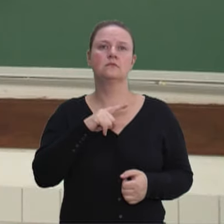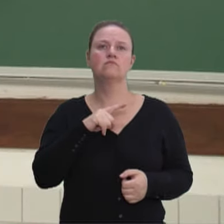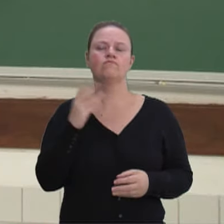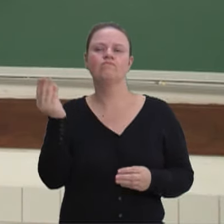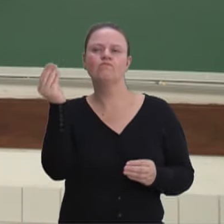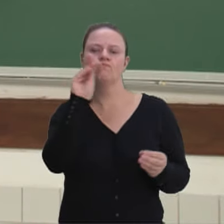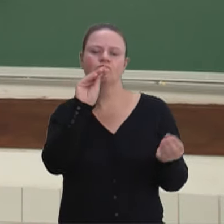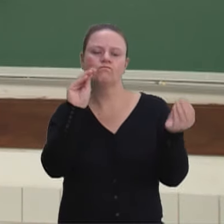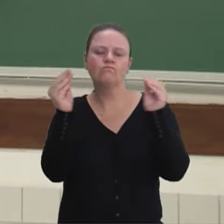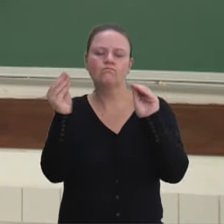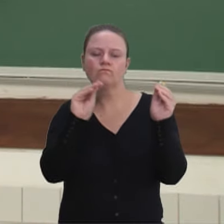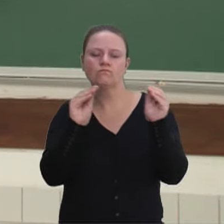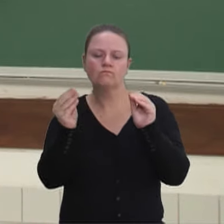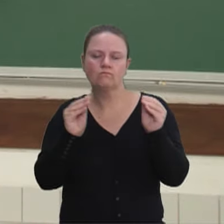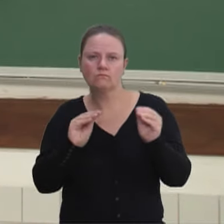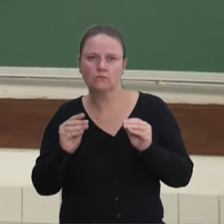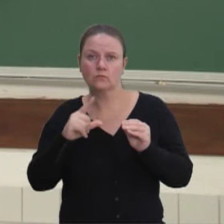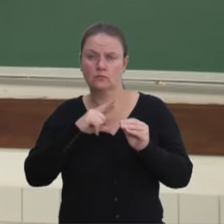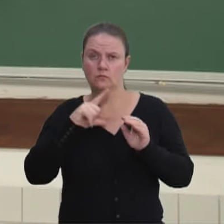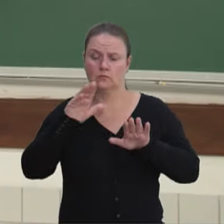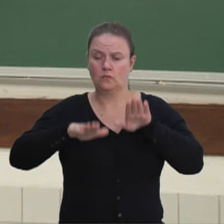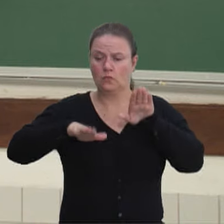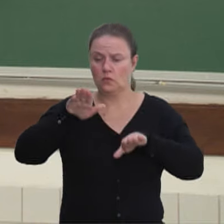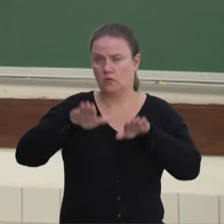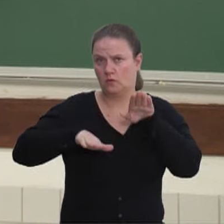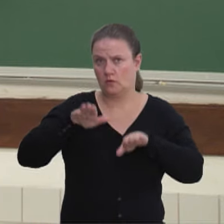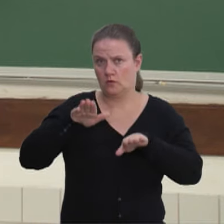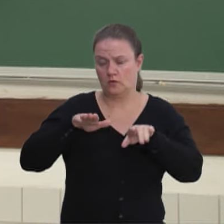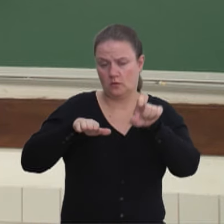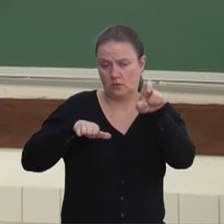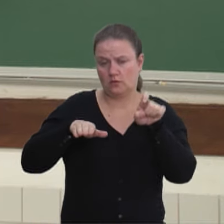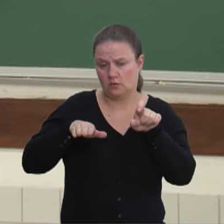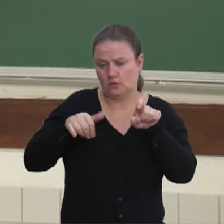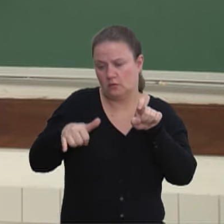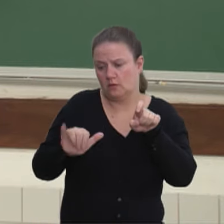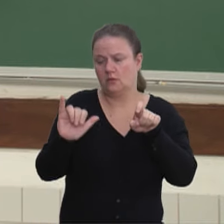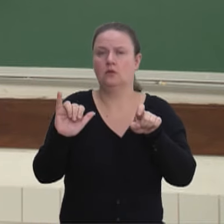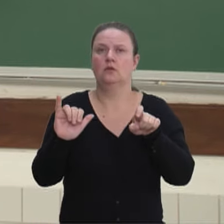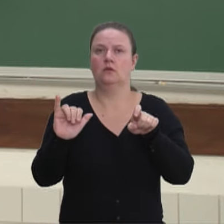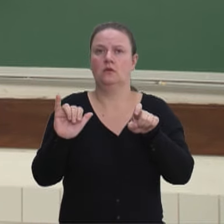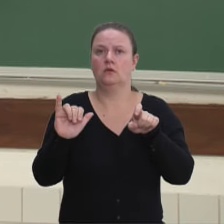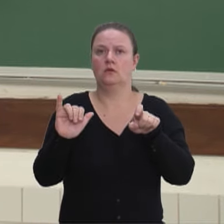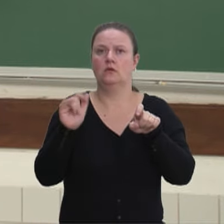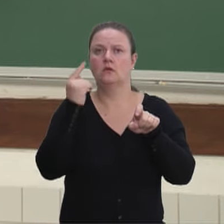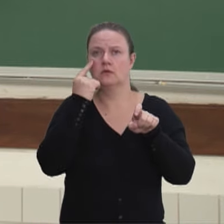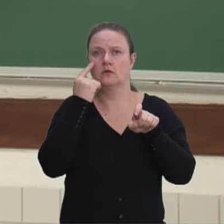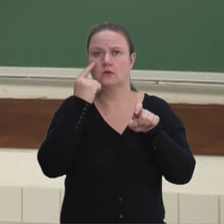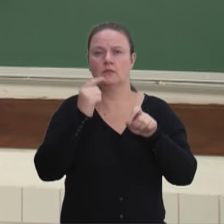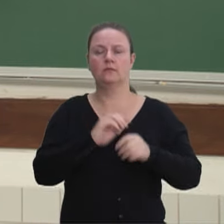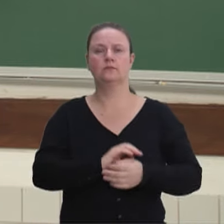ter as variáveis x e y, né? Então, como a gente viu lá,